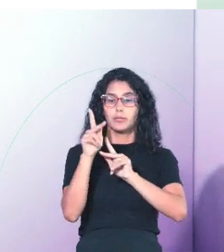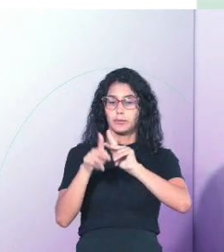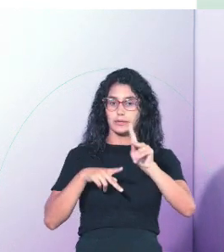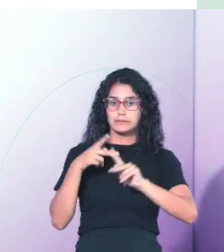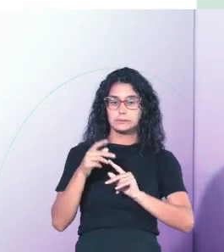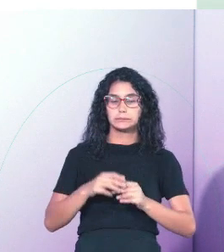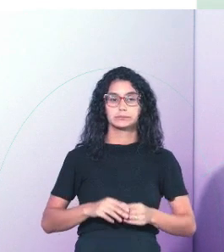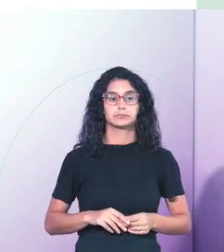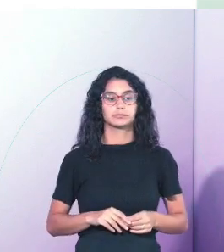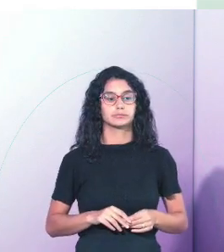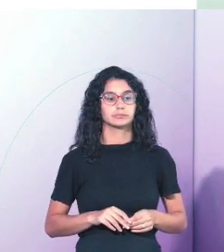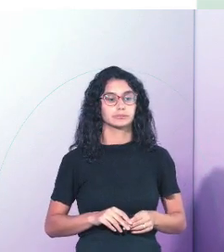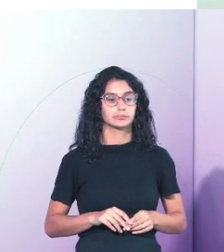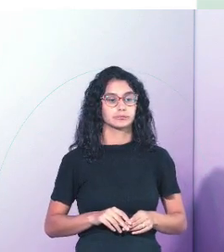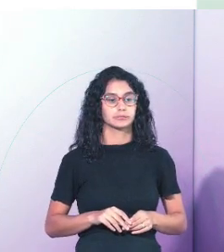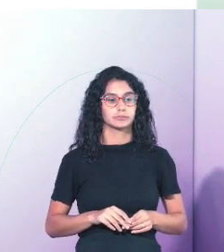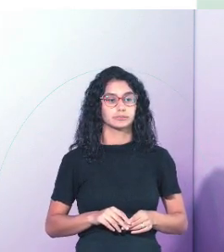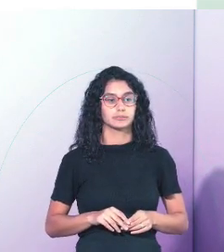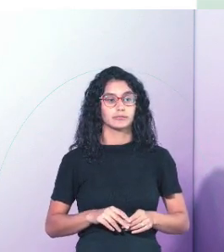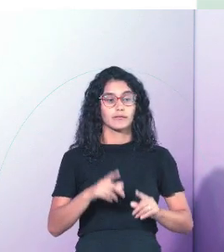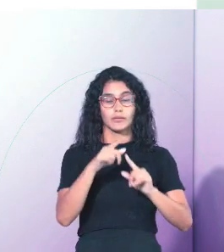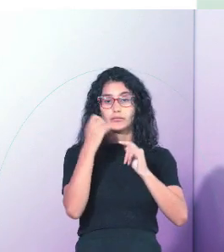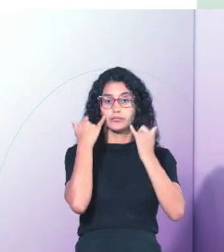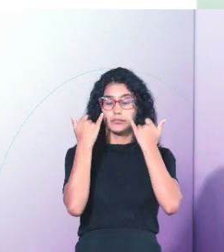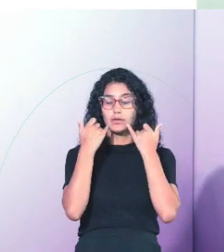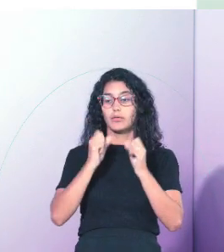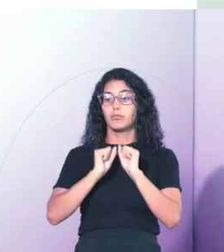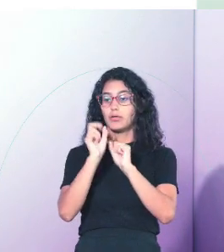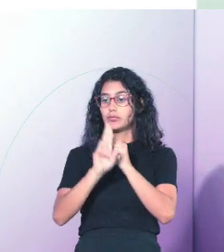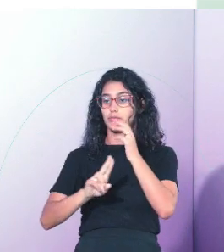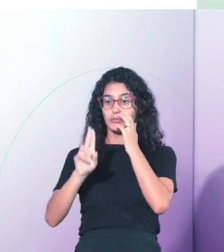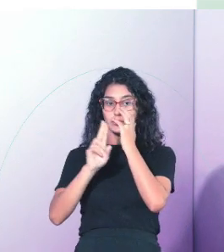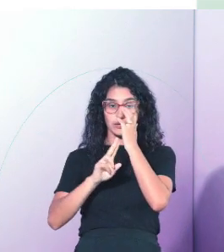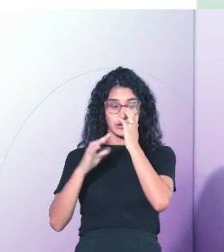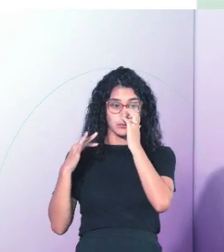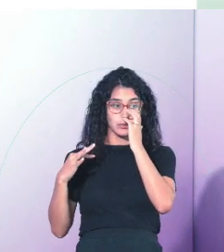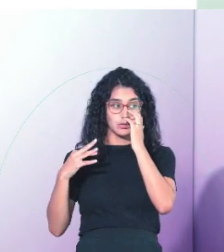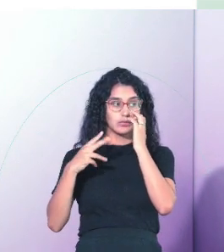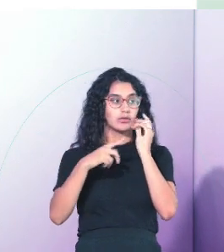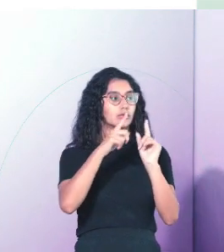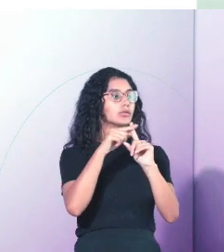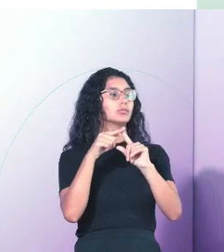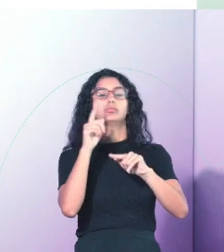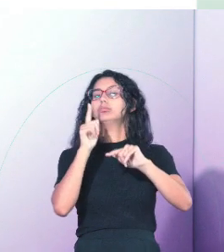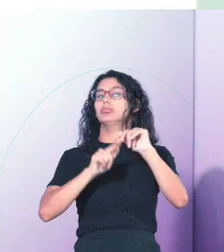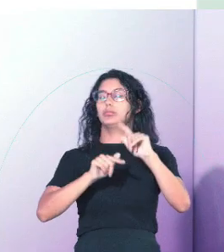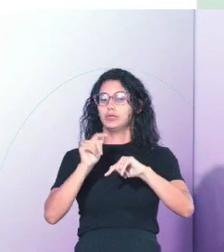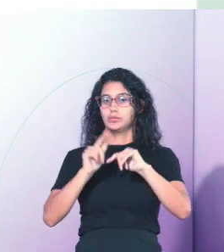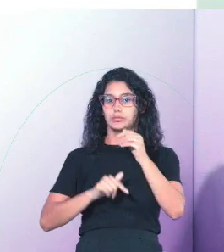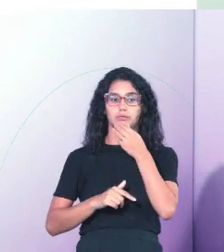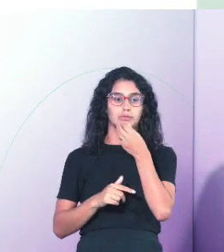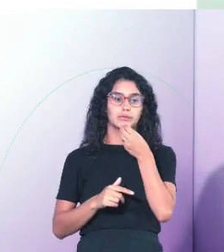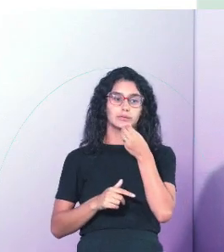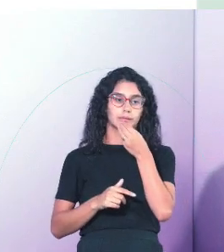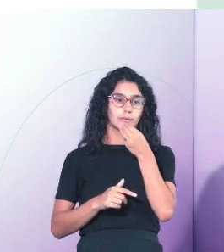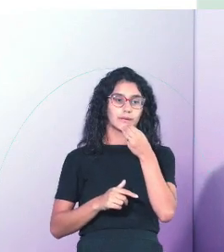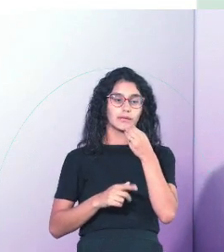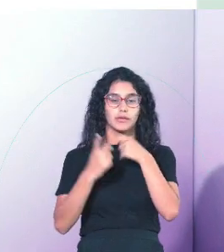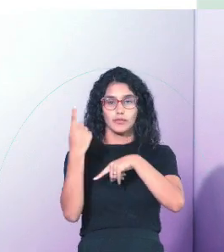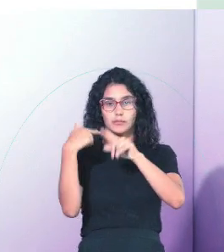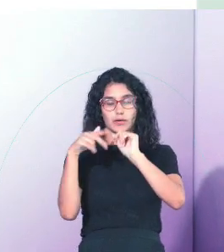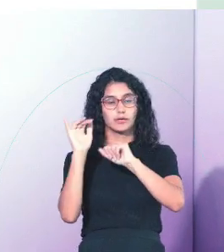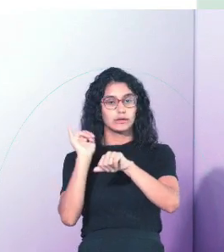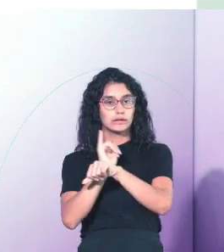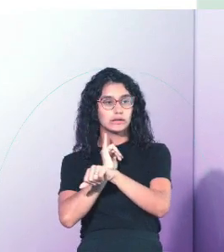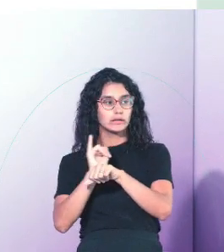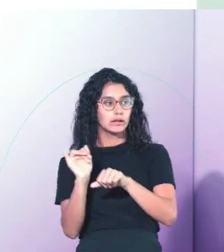subpopulações. Esse tipo de informação, ele pode ser usada por todo o ciclo de vida do produto, desde o desenvolvimento